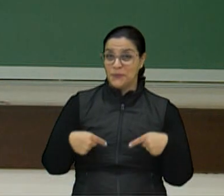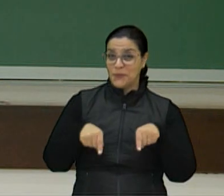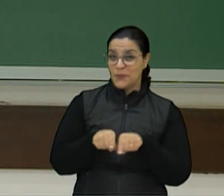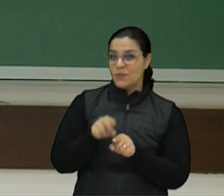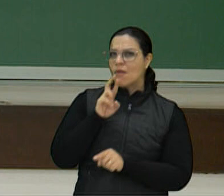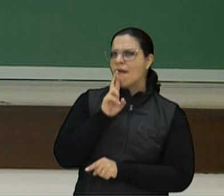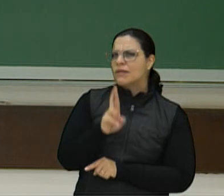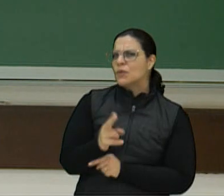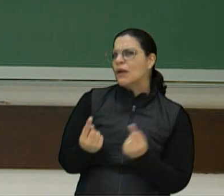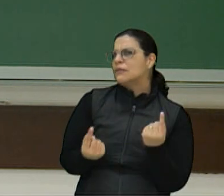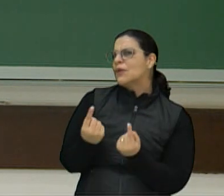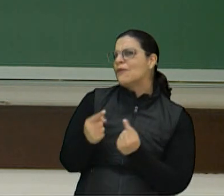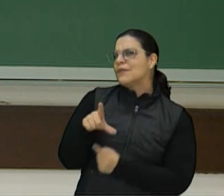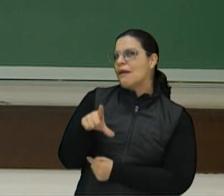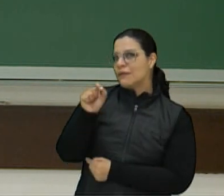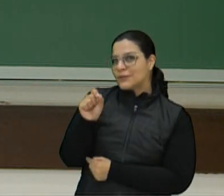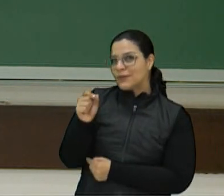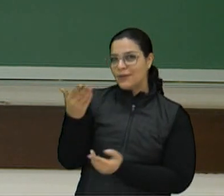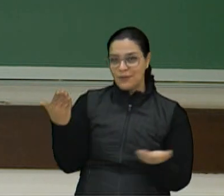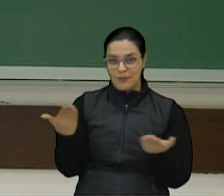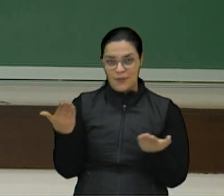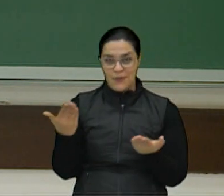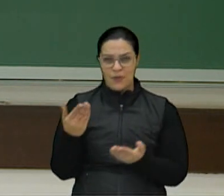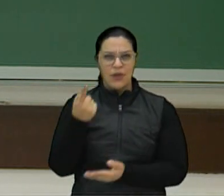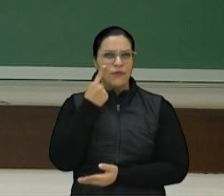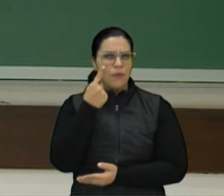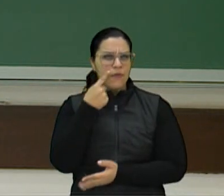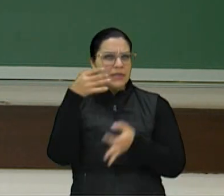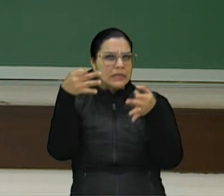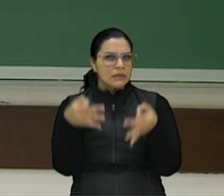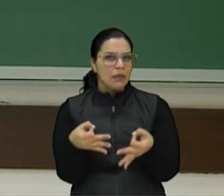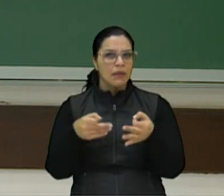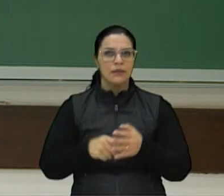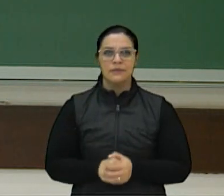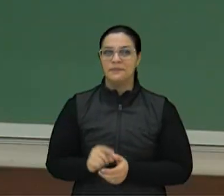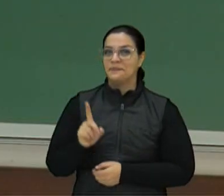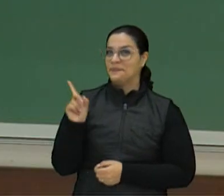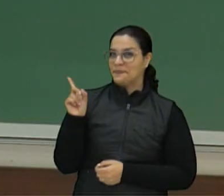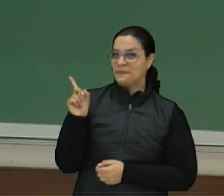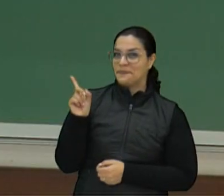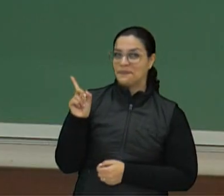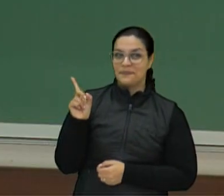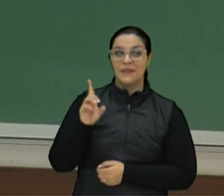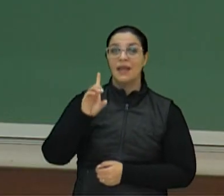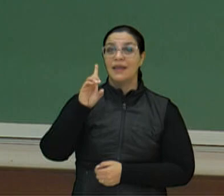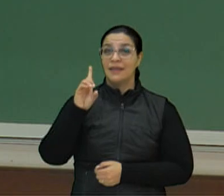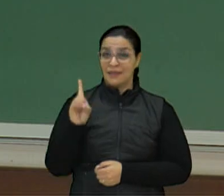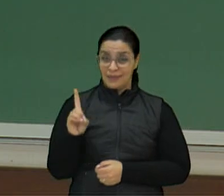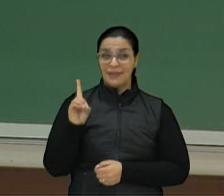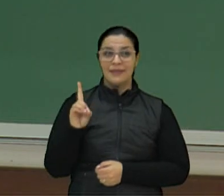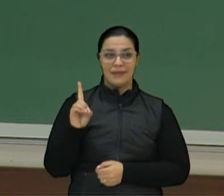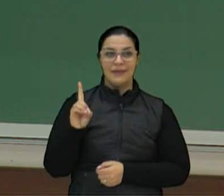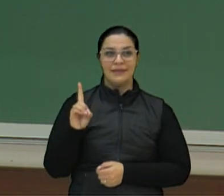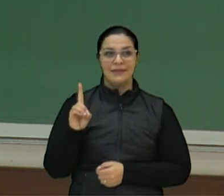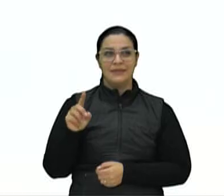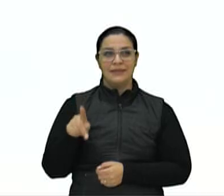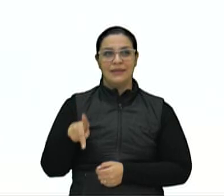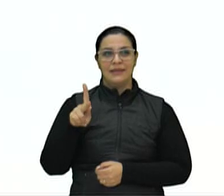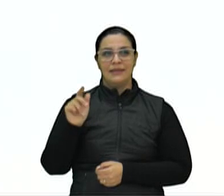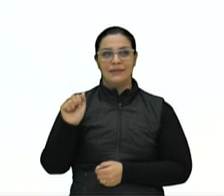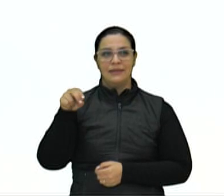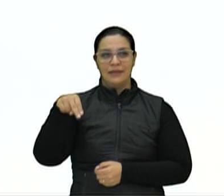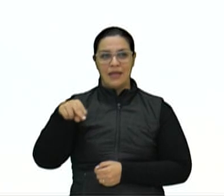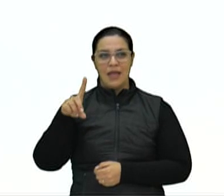Voltando com a resposta do nosso quiz de número 2, vamos ver qual é a correta? A alternativa correta é a letra